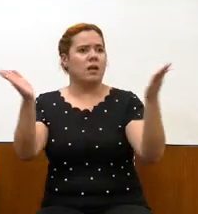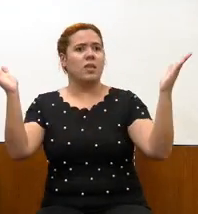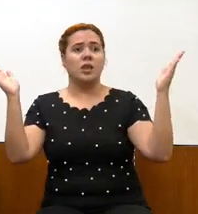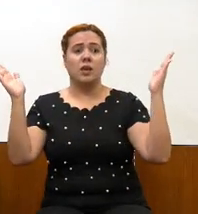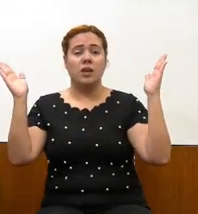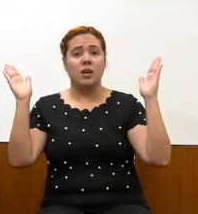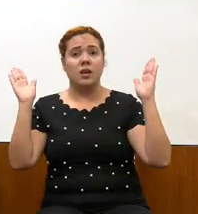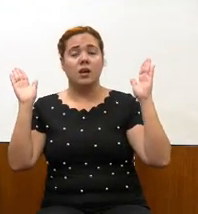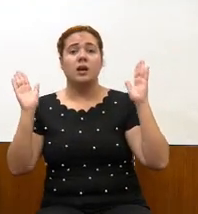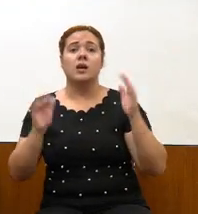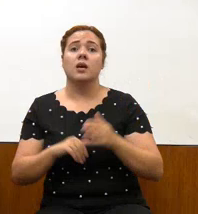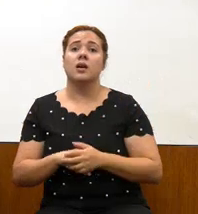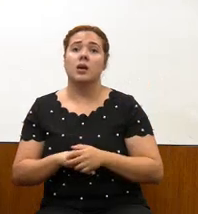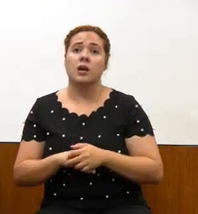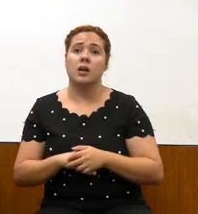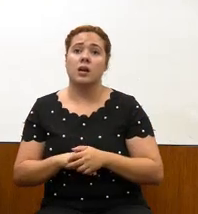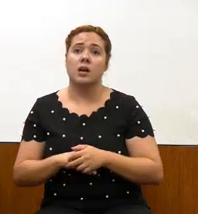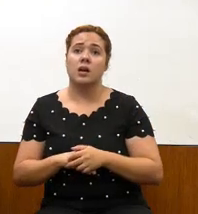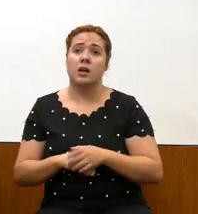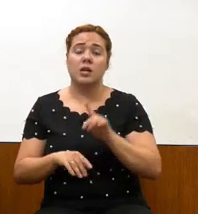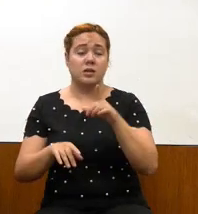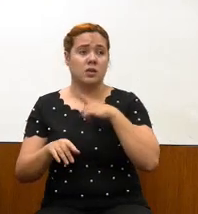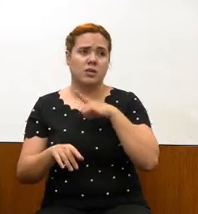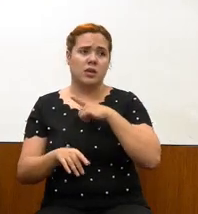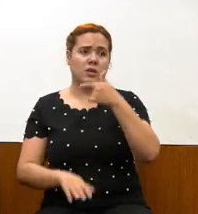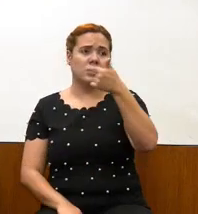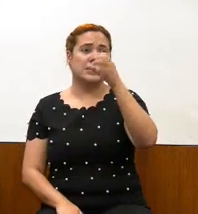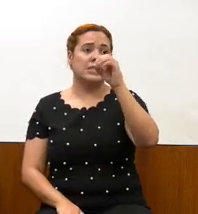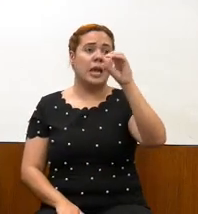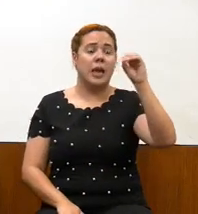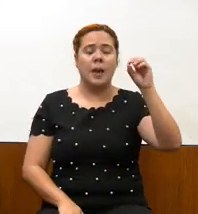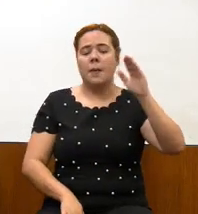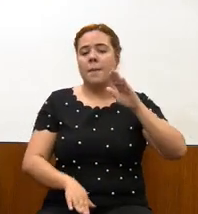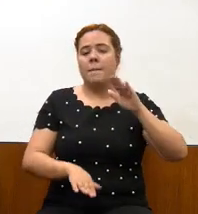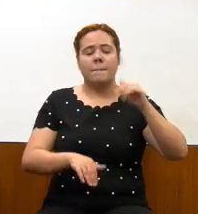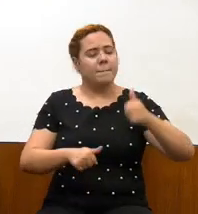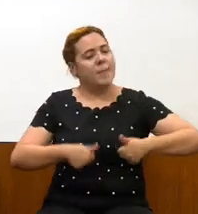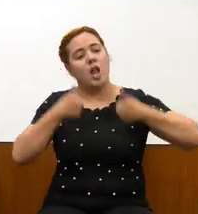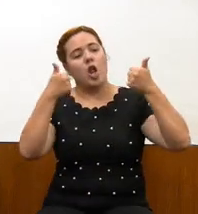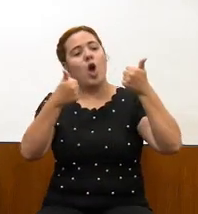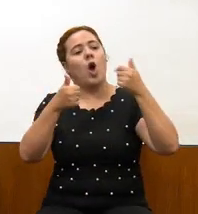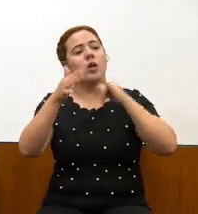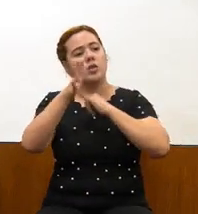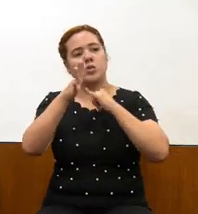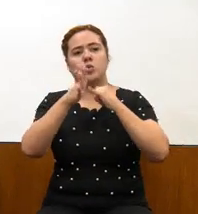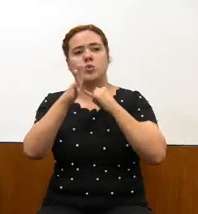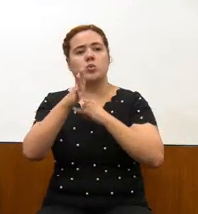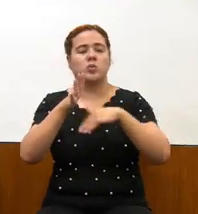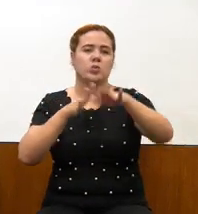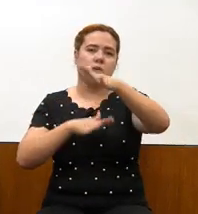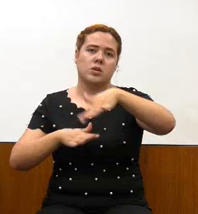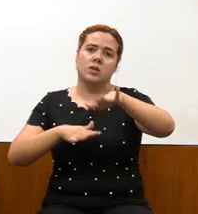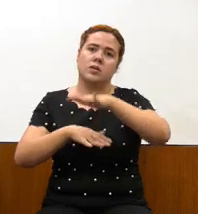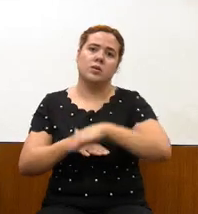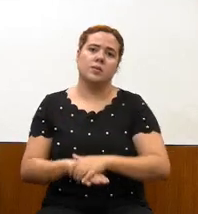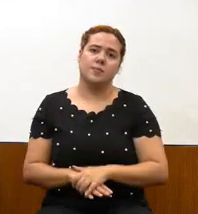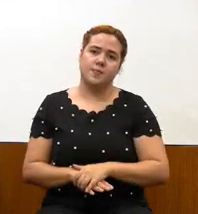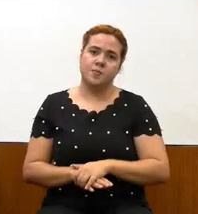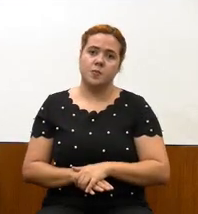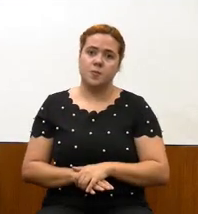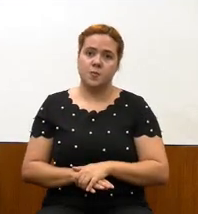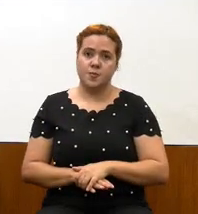que faz nós sermos entre as 100 melhores ONGs, mas ter um alcance diário muito grande.